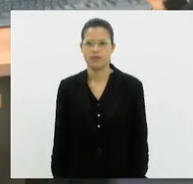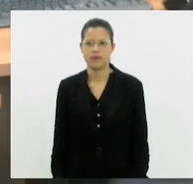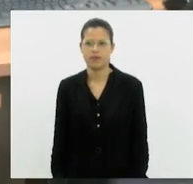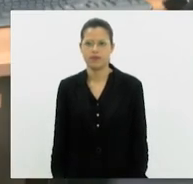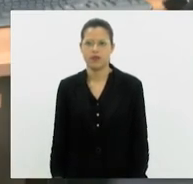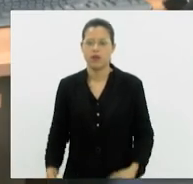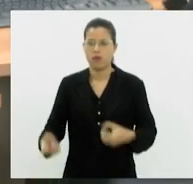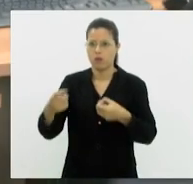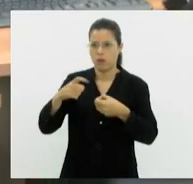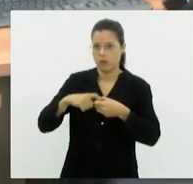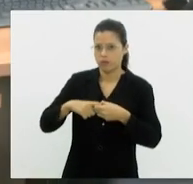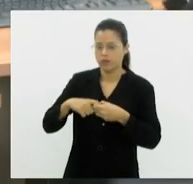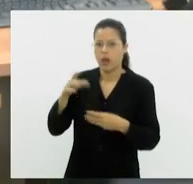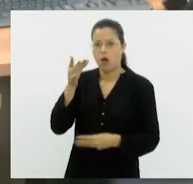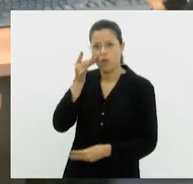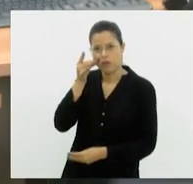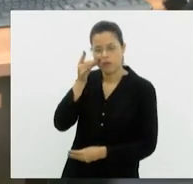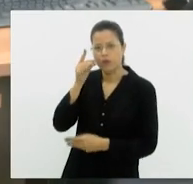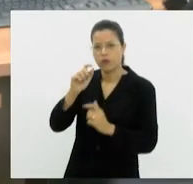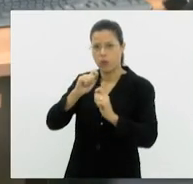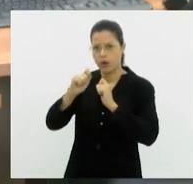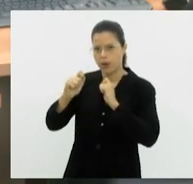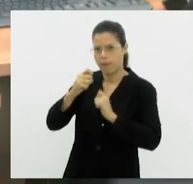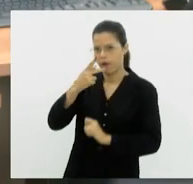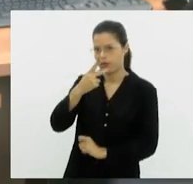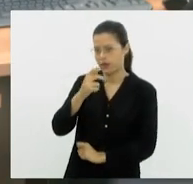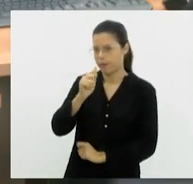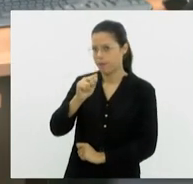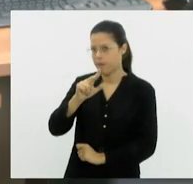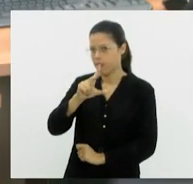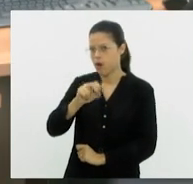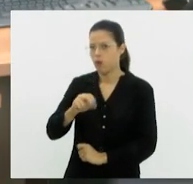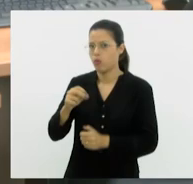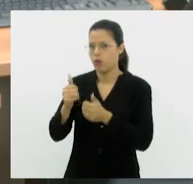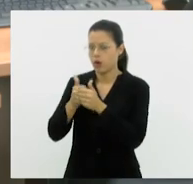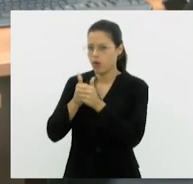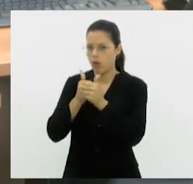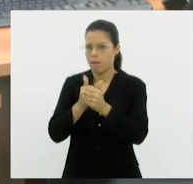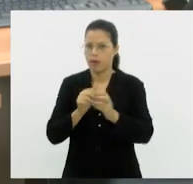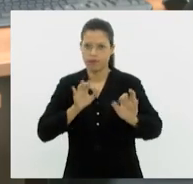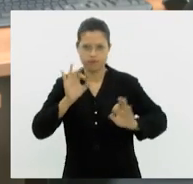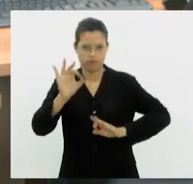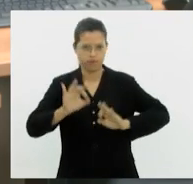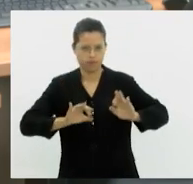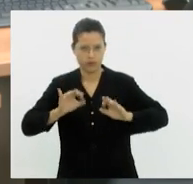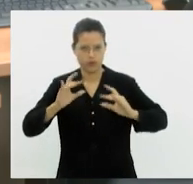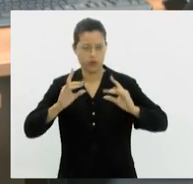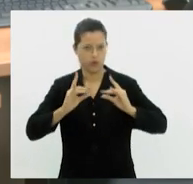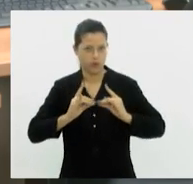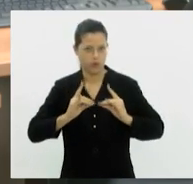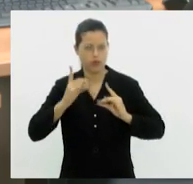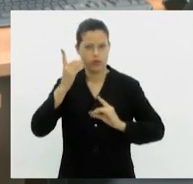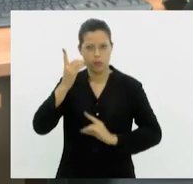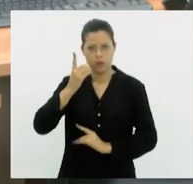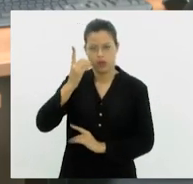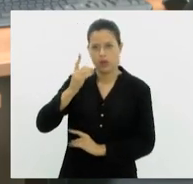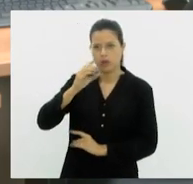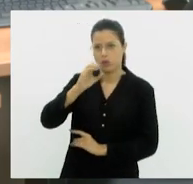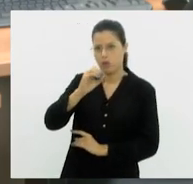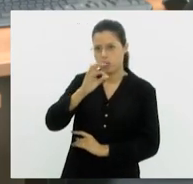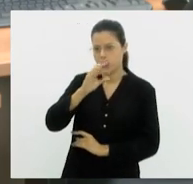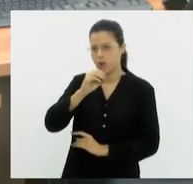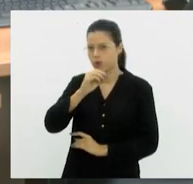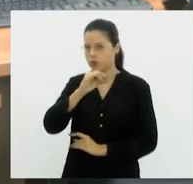Vamos voltar agora ao vivo com o repórter Paulo Vitor Viviani, que acompanha os preparativos do velório do deputado Otônio de Paula Pai, que morreu ontem